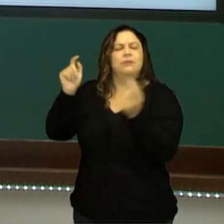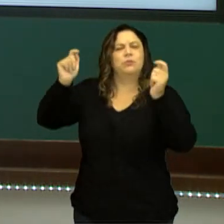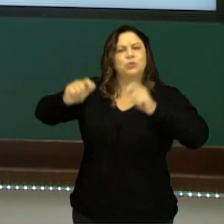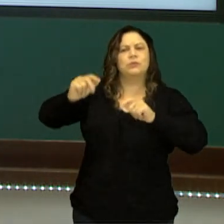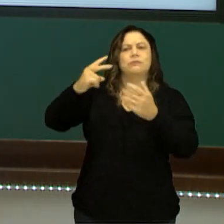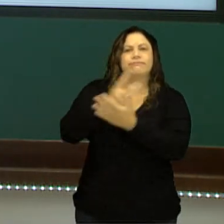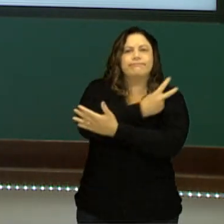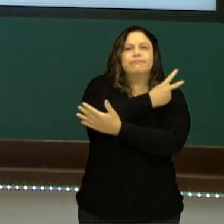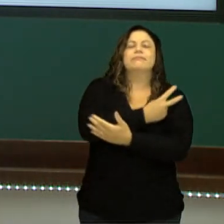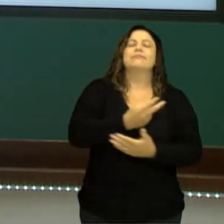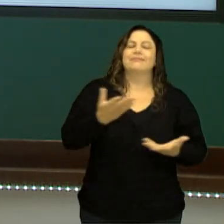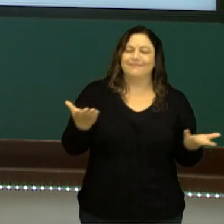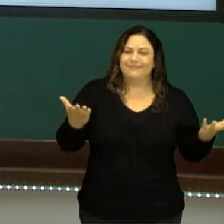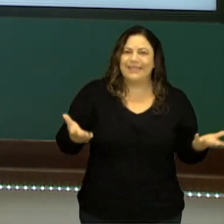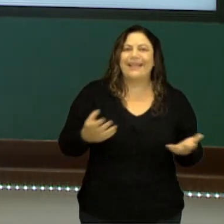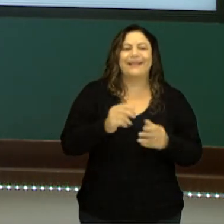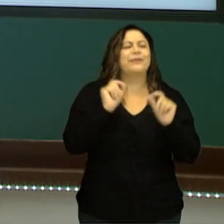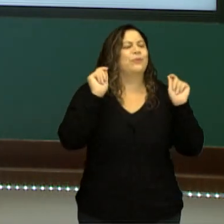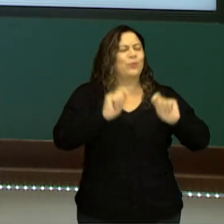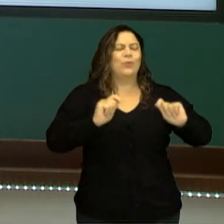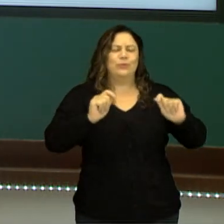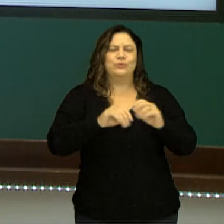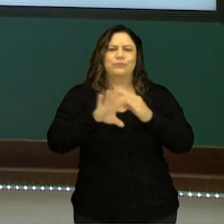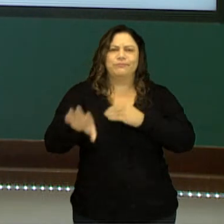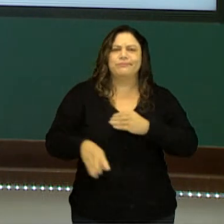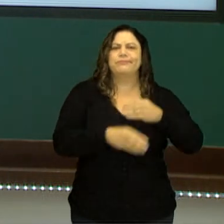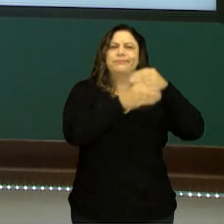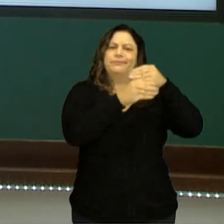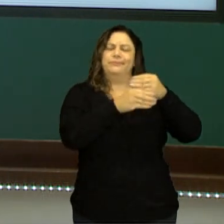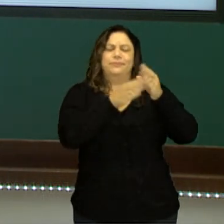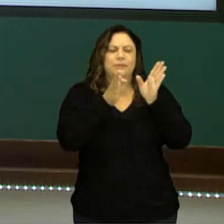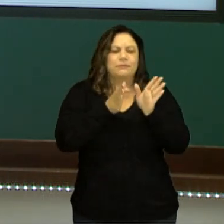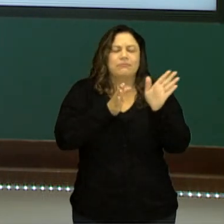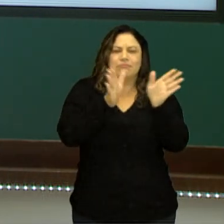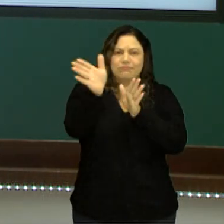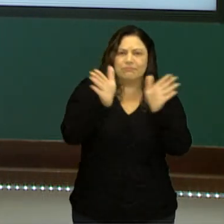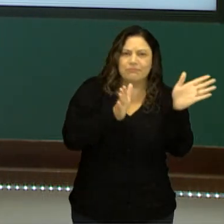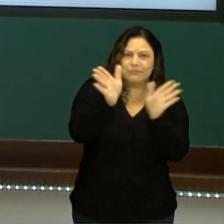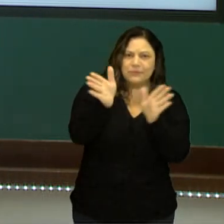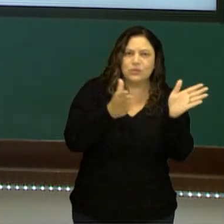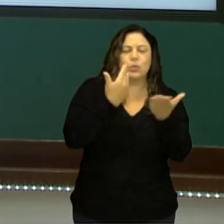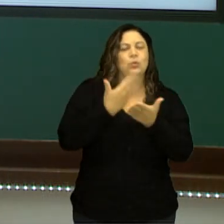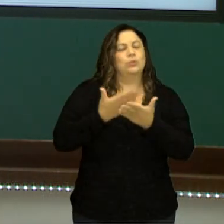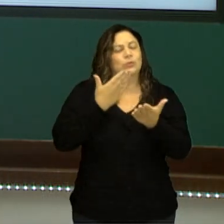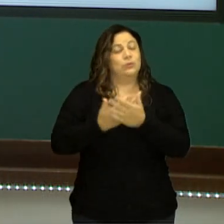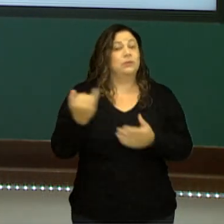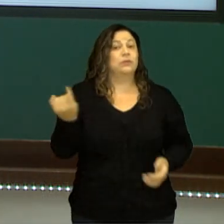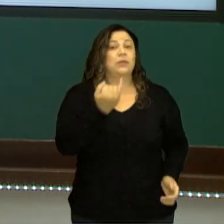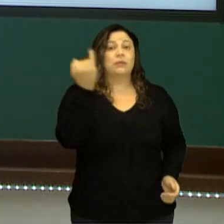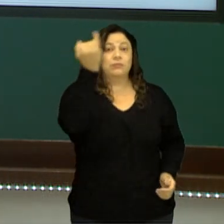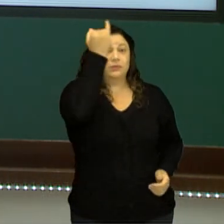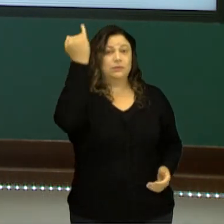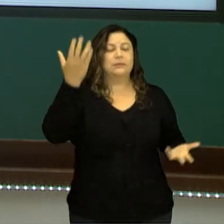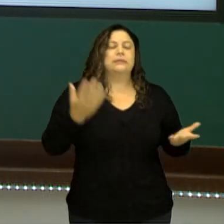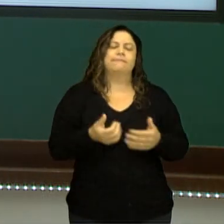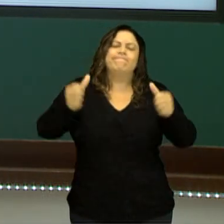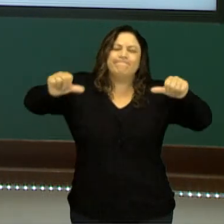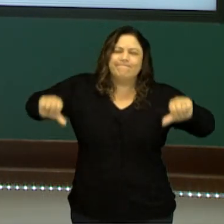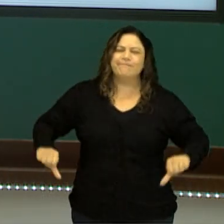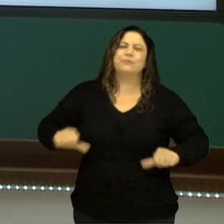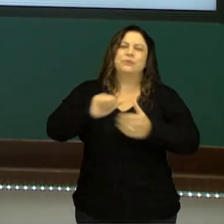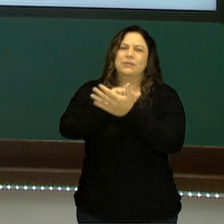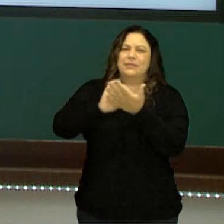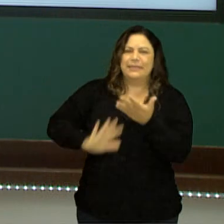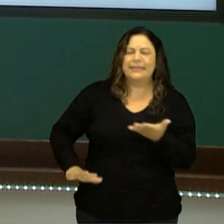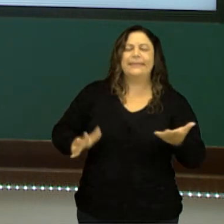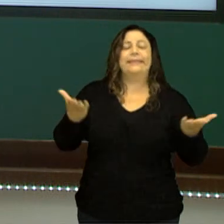né, no aprender, onde é possível redefinir a nossa rota de estudos. Olha que importante, né? Não foi muito bem nos exercícios,